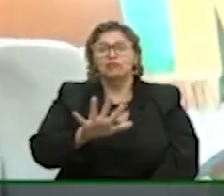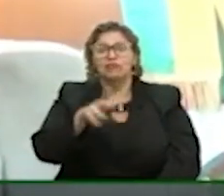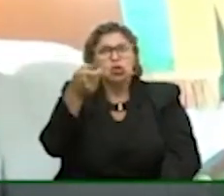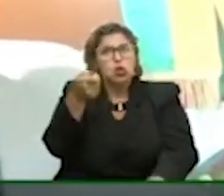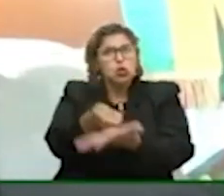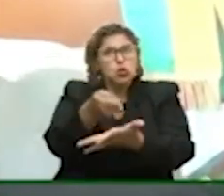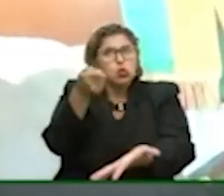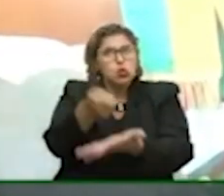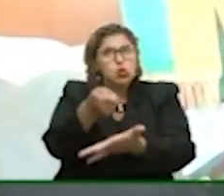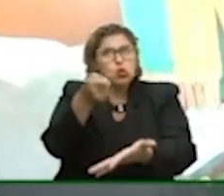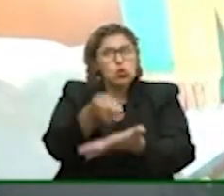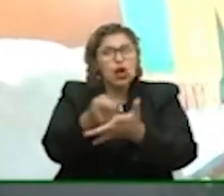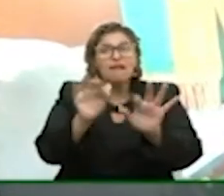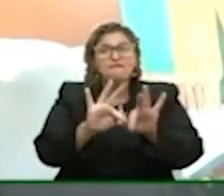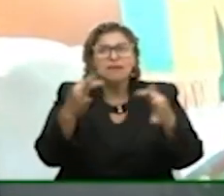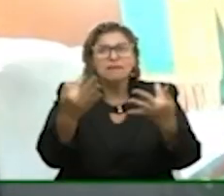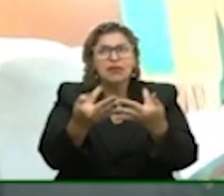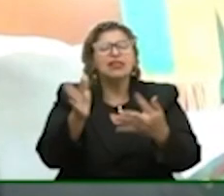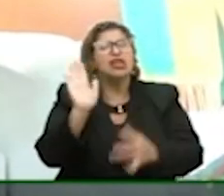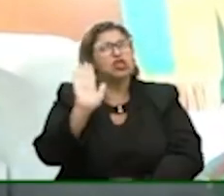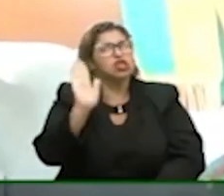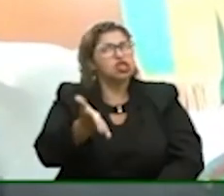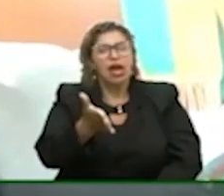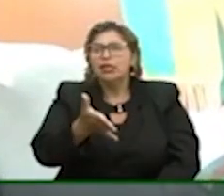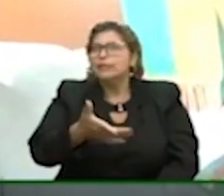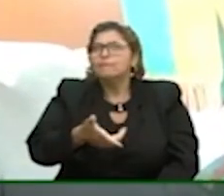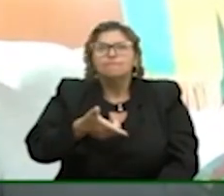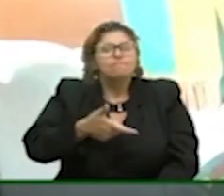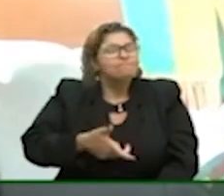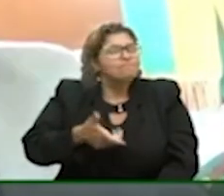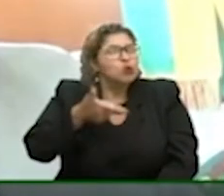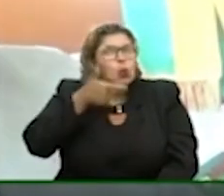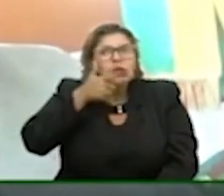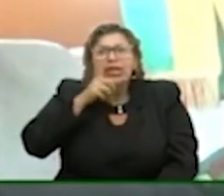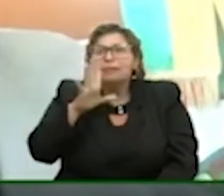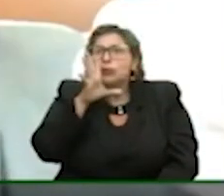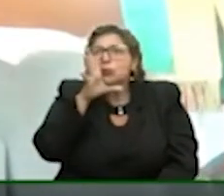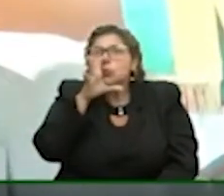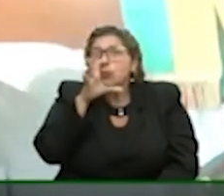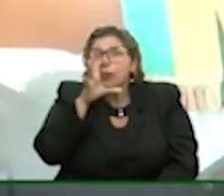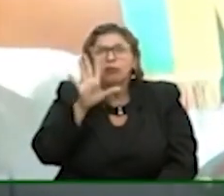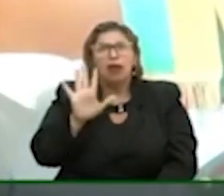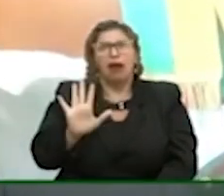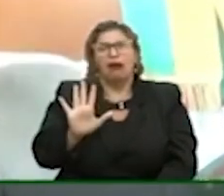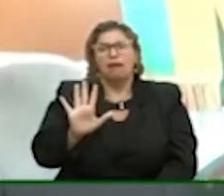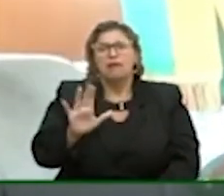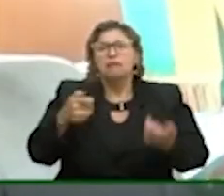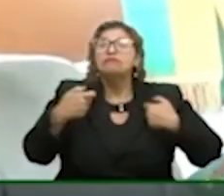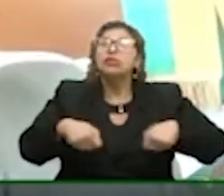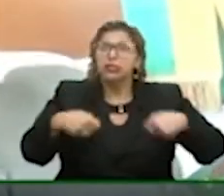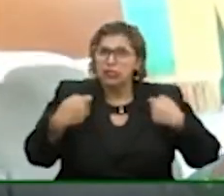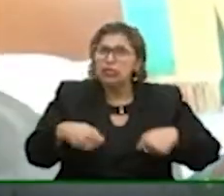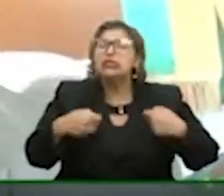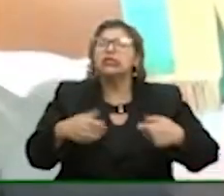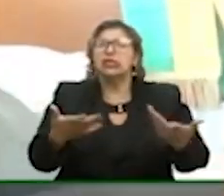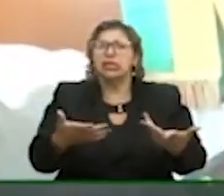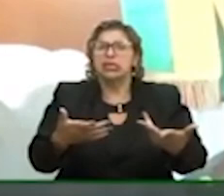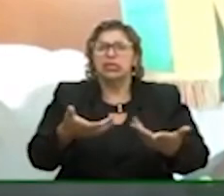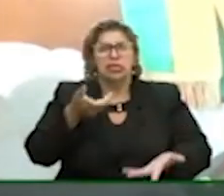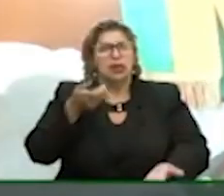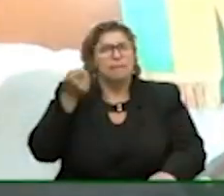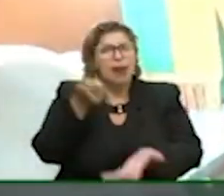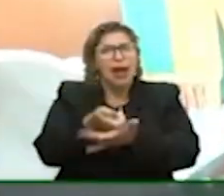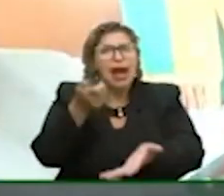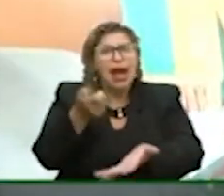que já estão passando por um quadro insustentável. Quero sustento, sim, da diarista,